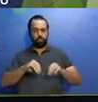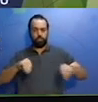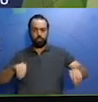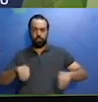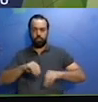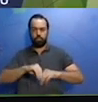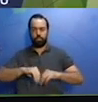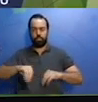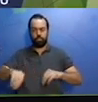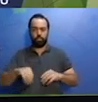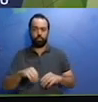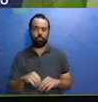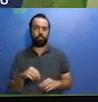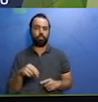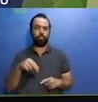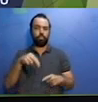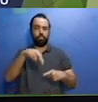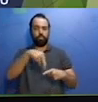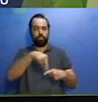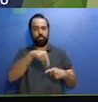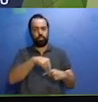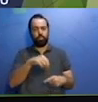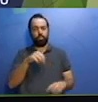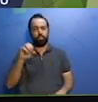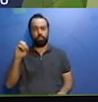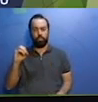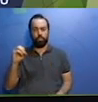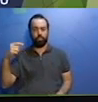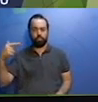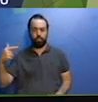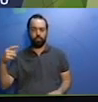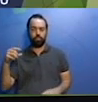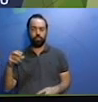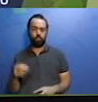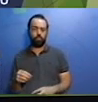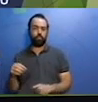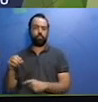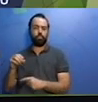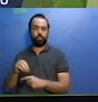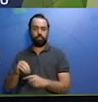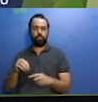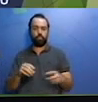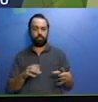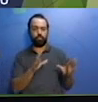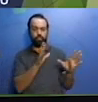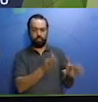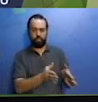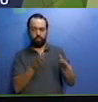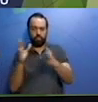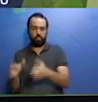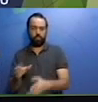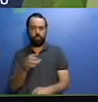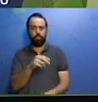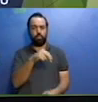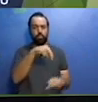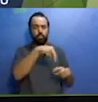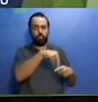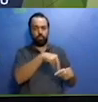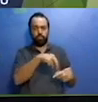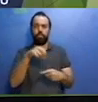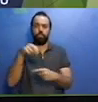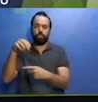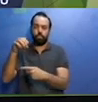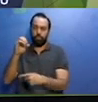oxigênio, o gás nitrogênio e o gás argônio. Então, esses componentes, para eles serem separados, eles vão